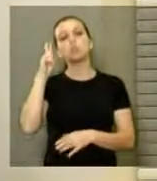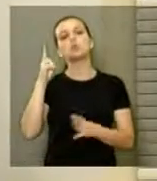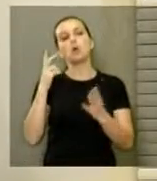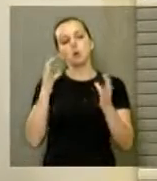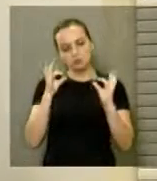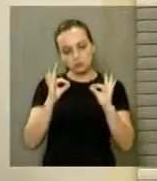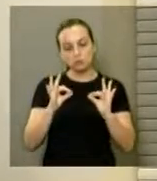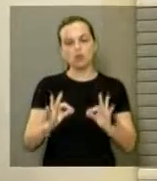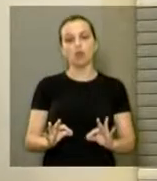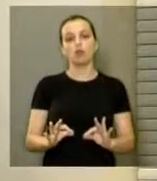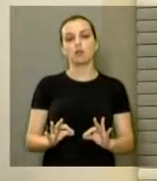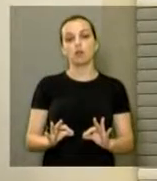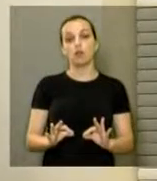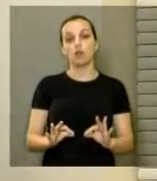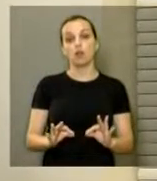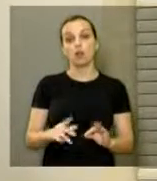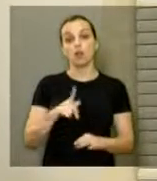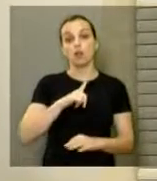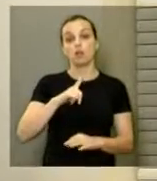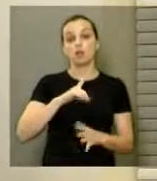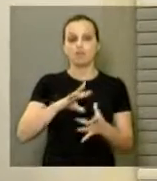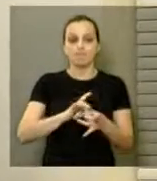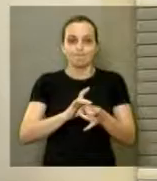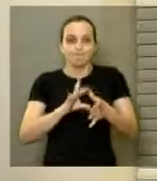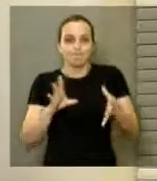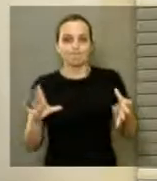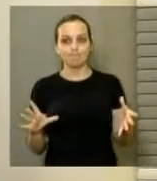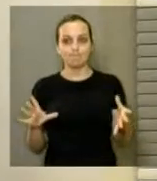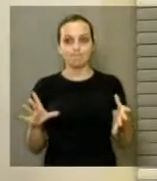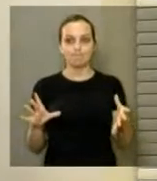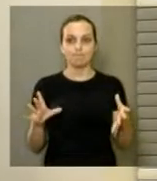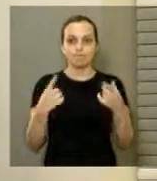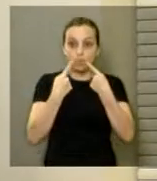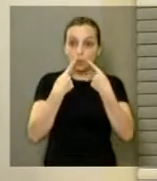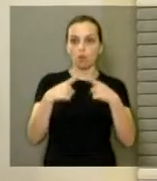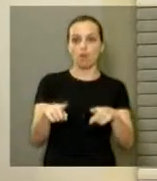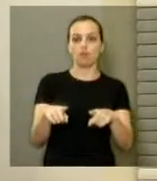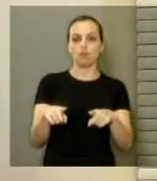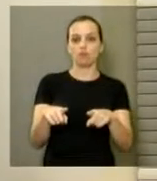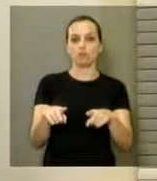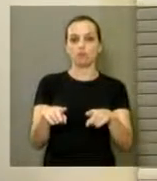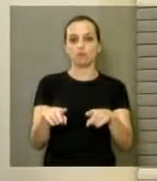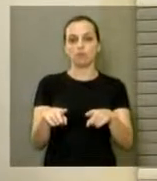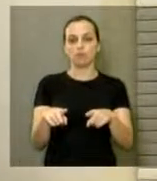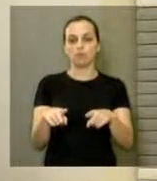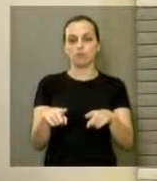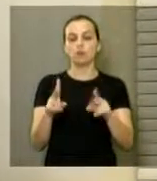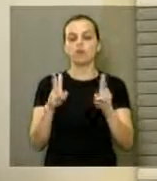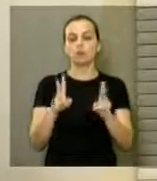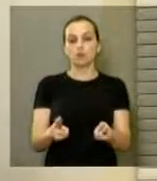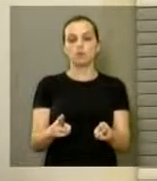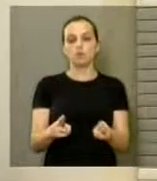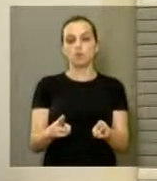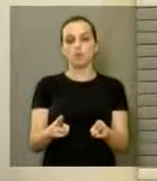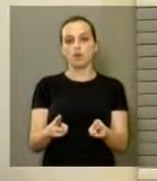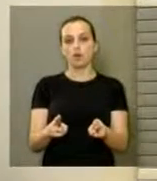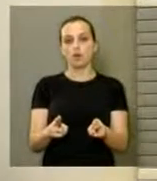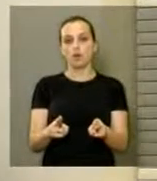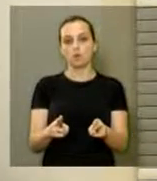coerente, você tem toda a liberdade do mundo de criticar. É o caso, por exemplo,